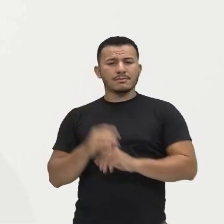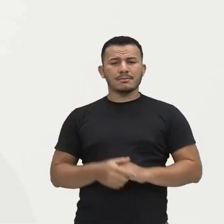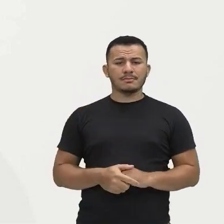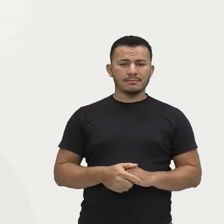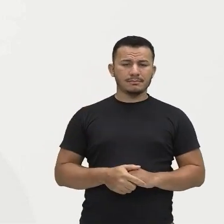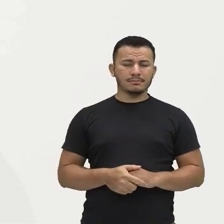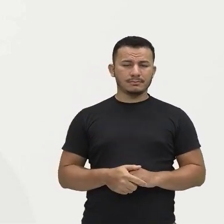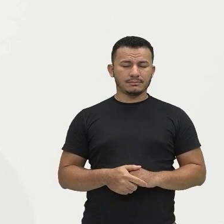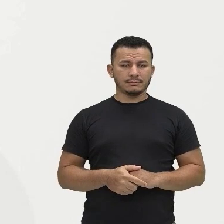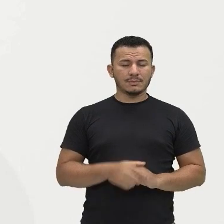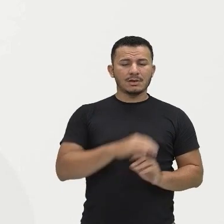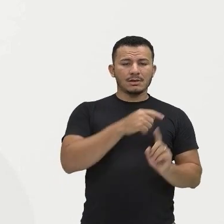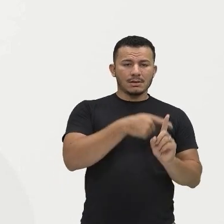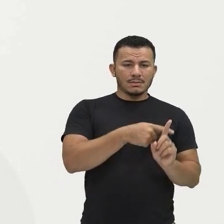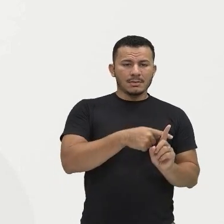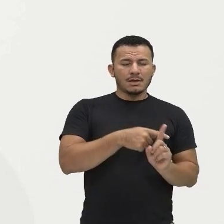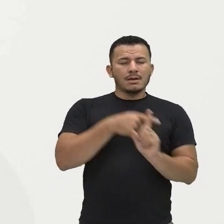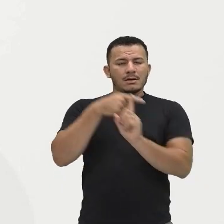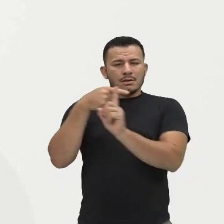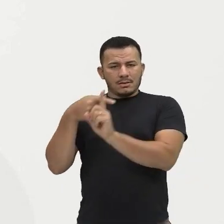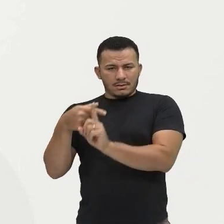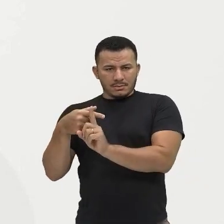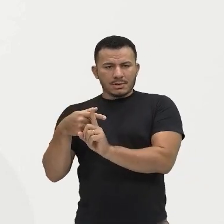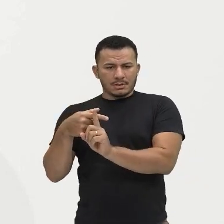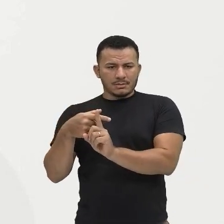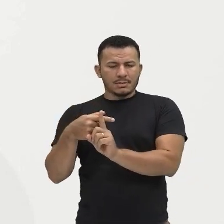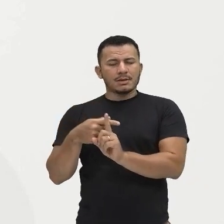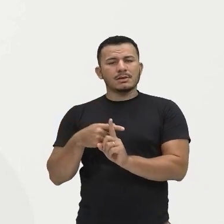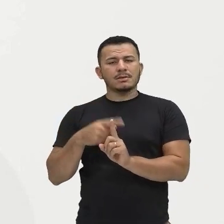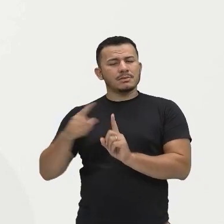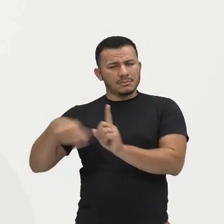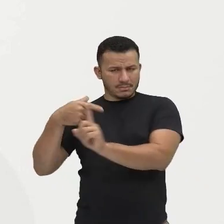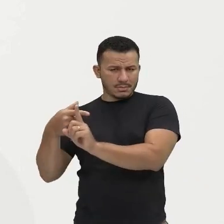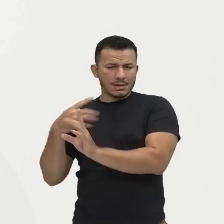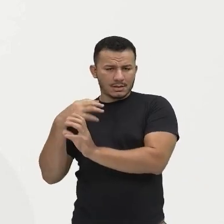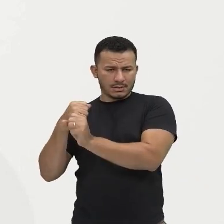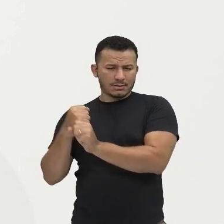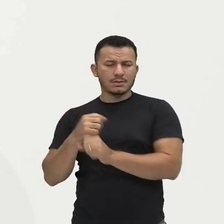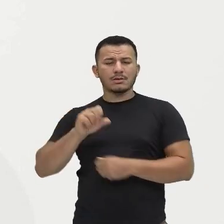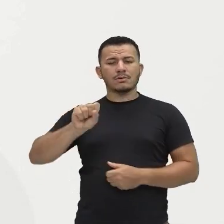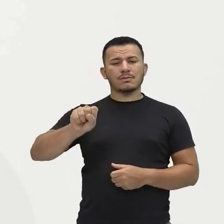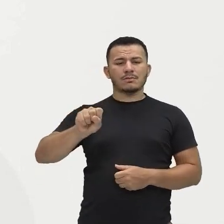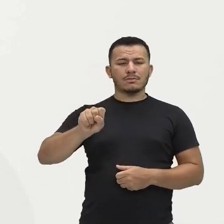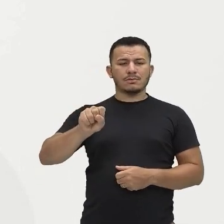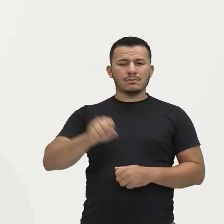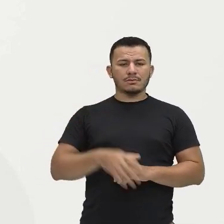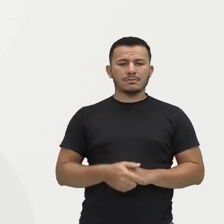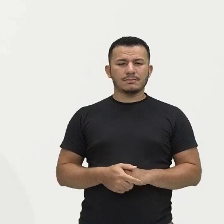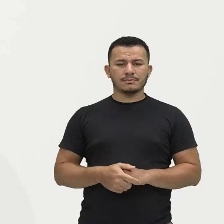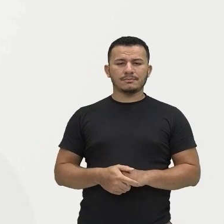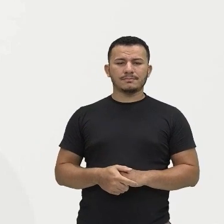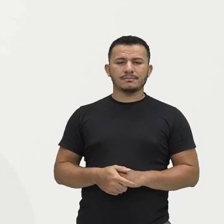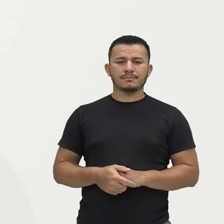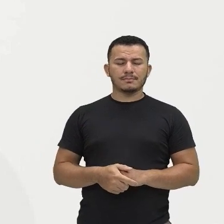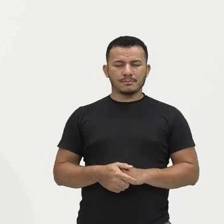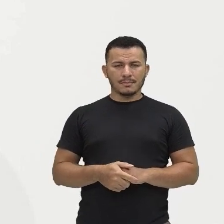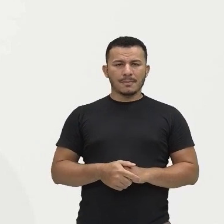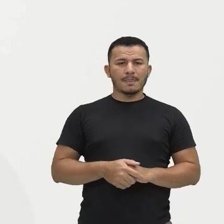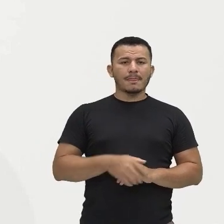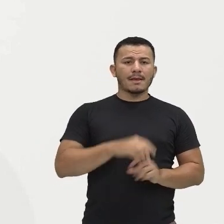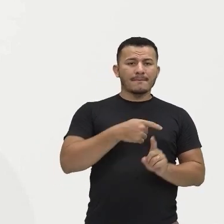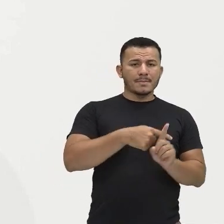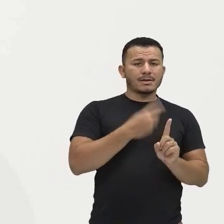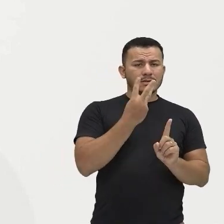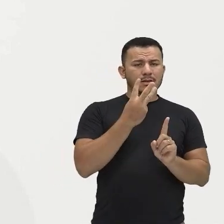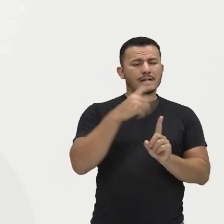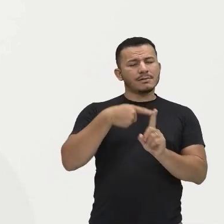Agora, mais com mais, isso é mais. Quanto? 8. Então, mais 3 com mais